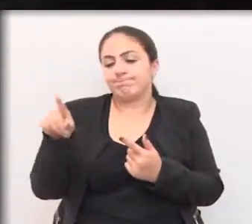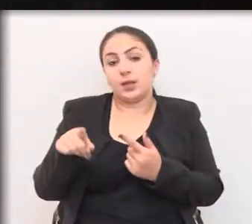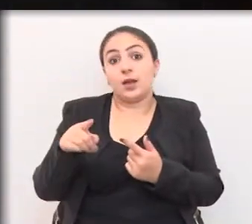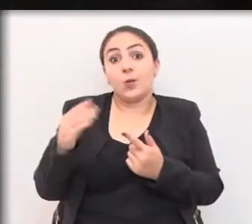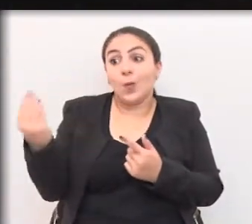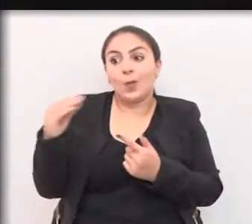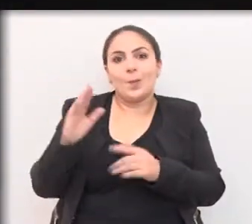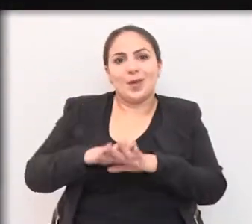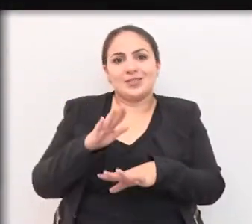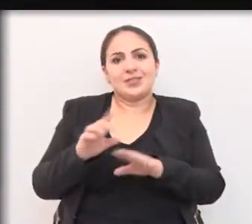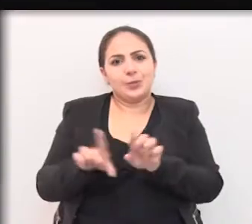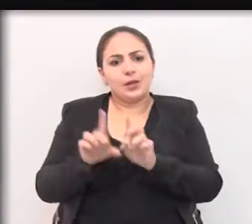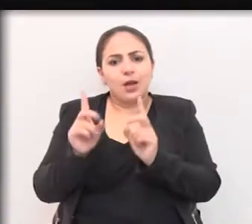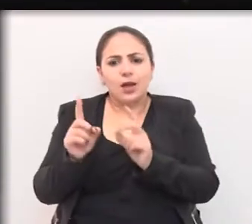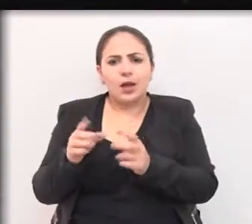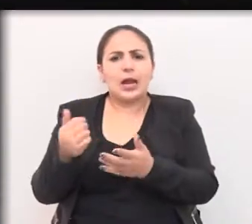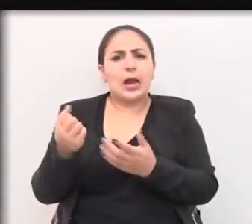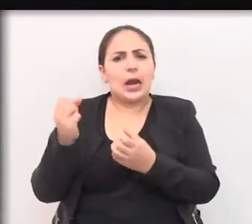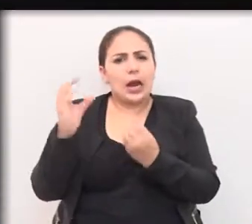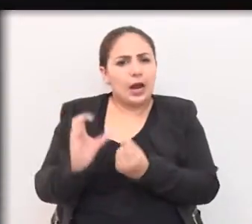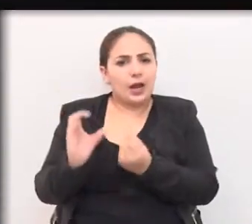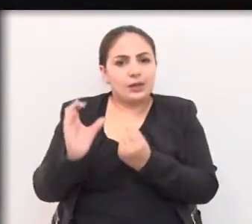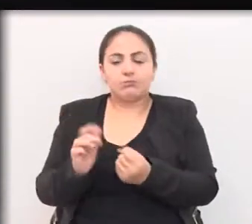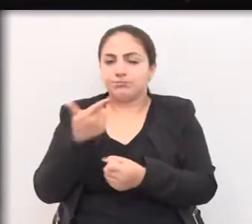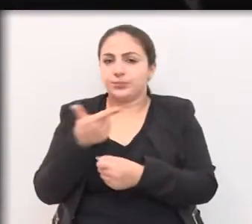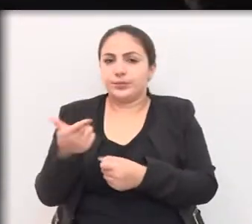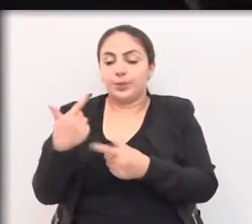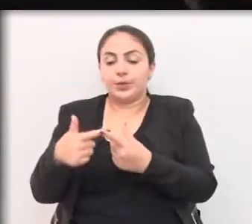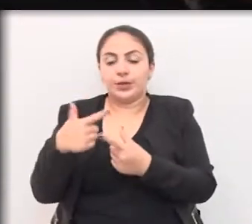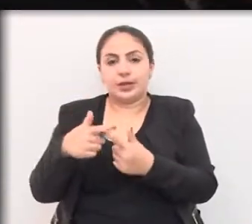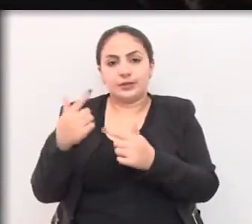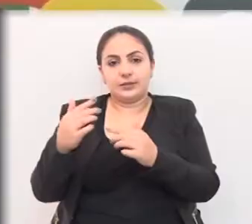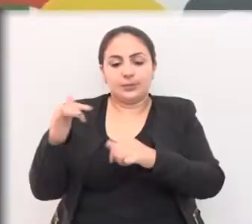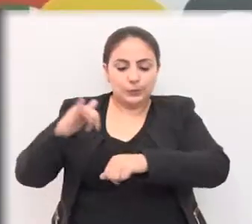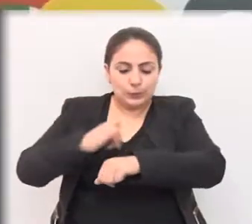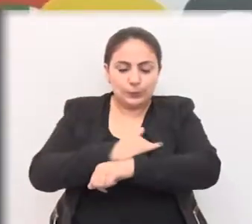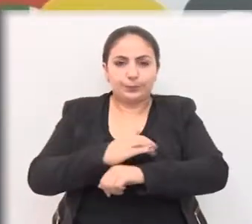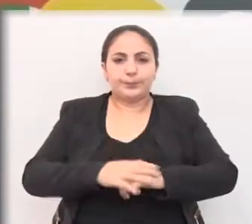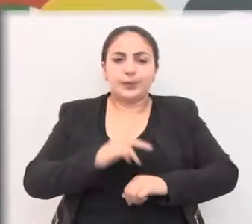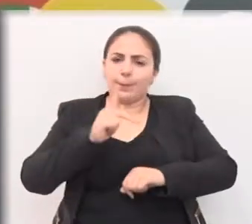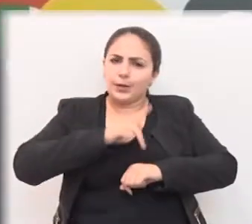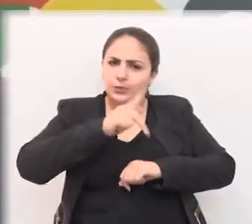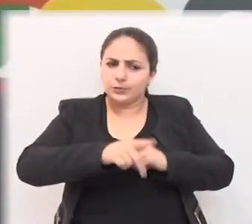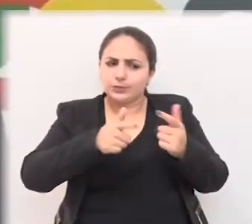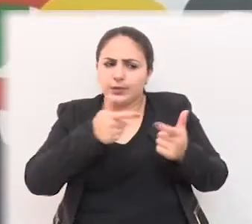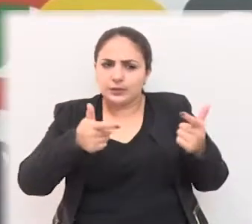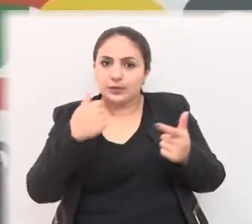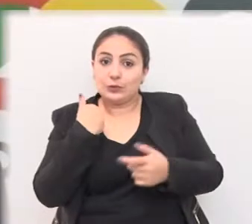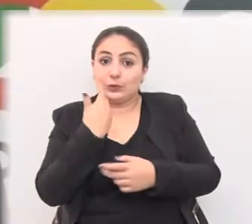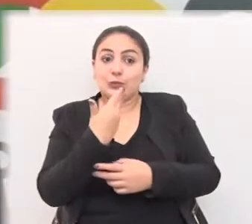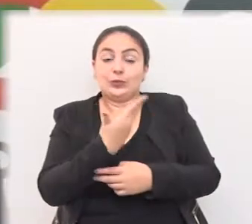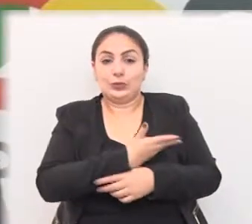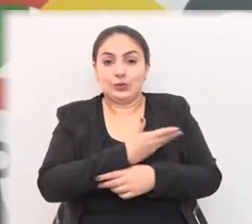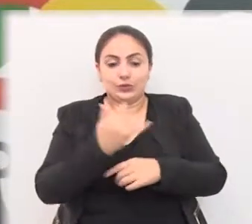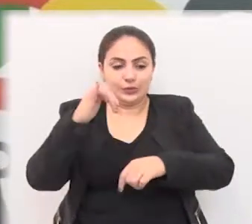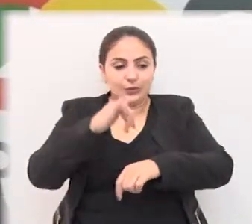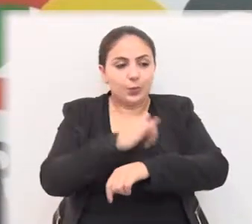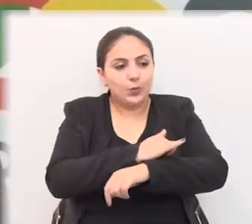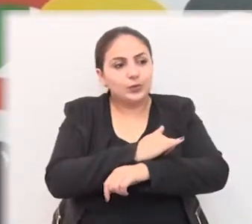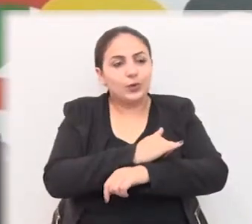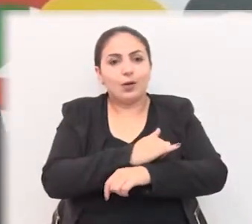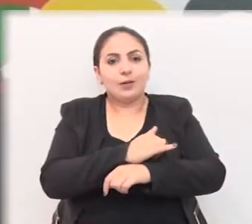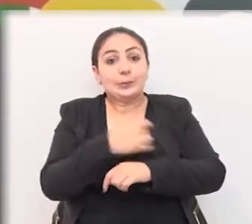incluir voos comerciais, né, voos de carga que nós não temos em função da situação da pista. Passo Fundo cresceu e nosso aeroporto ficou aquém da demanda